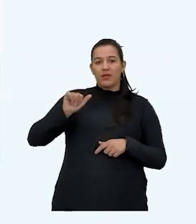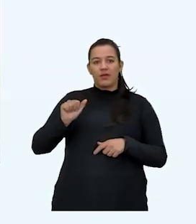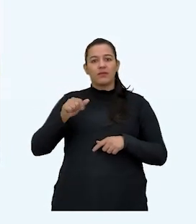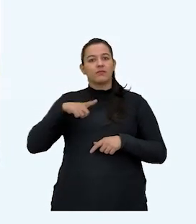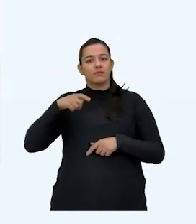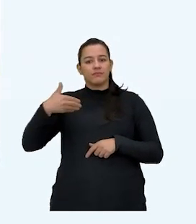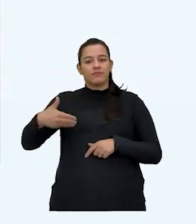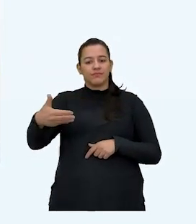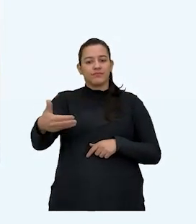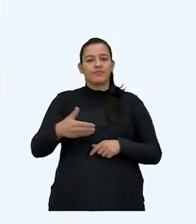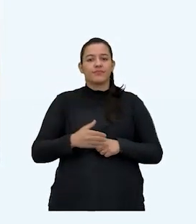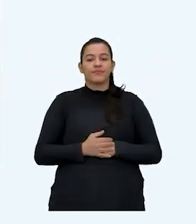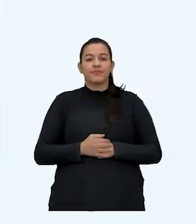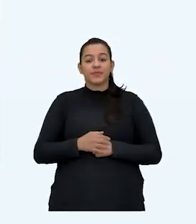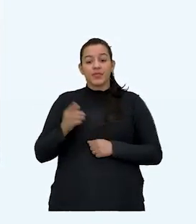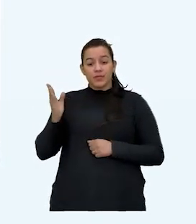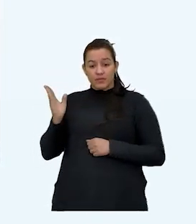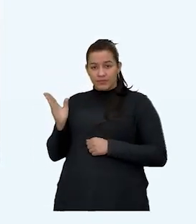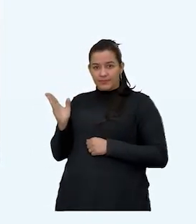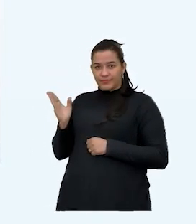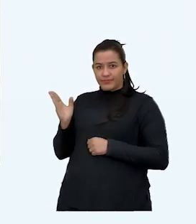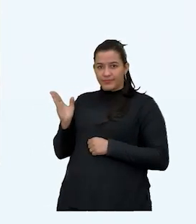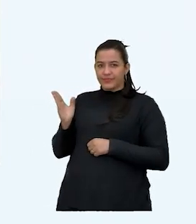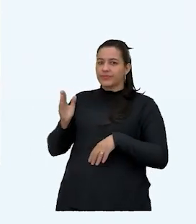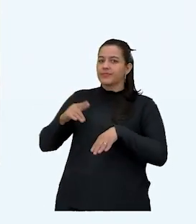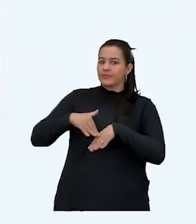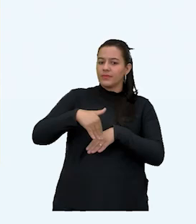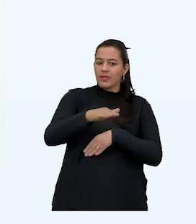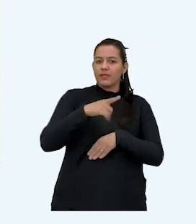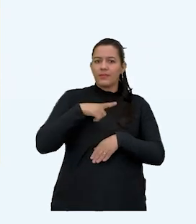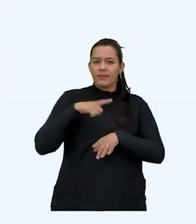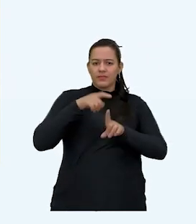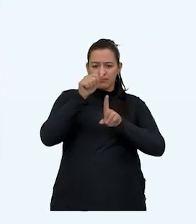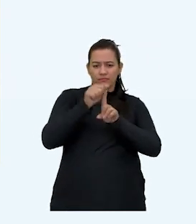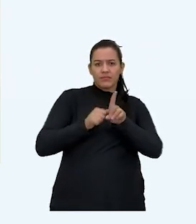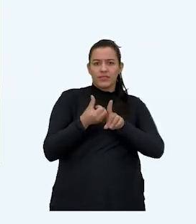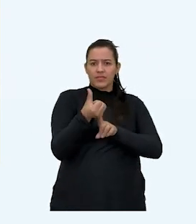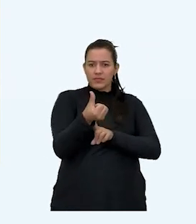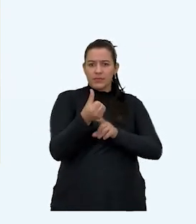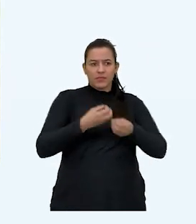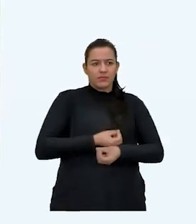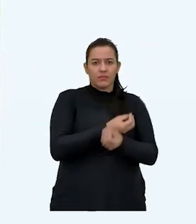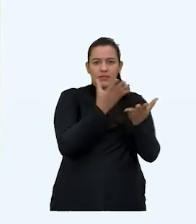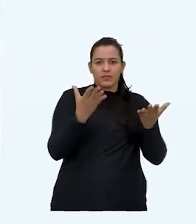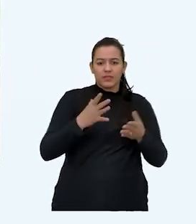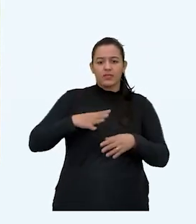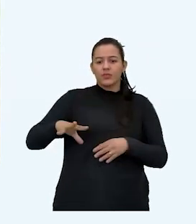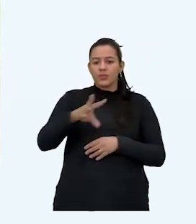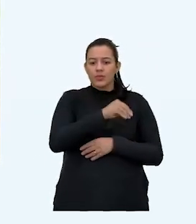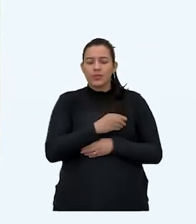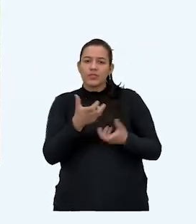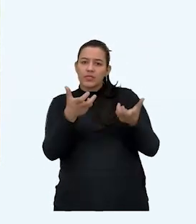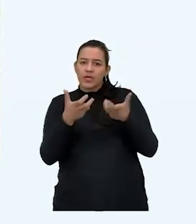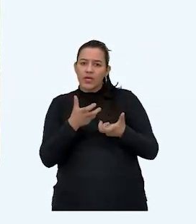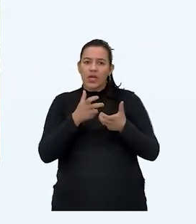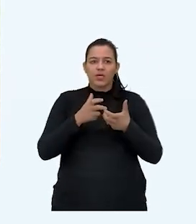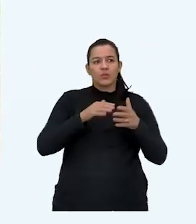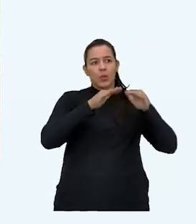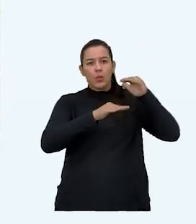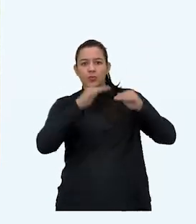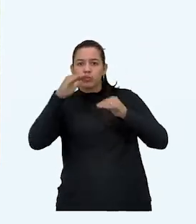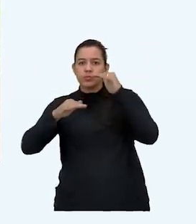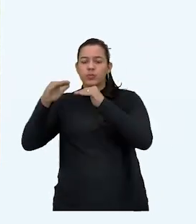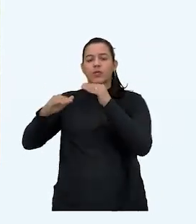O M-Track é uma iniciativa lançada há mais ou menos 6 meses pelo Ministério da Saúde de Uganda, que pretende unificar o fluxo